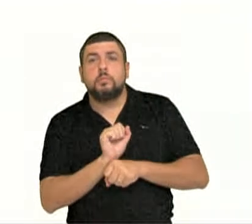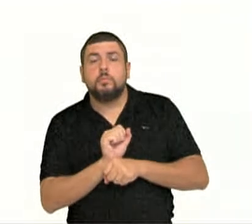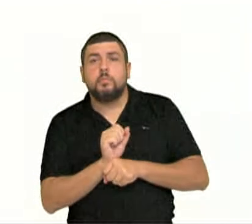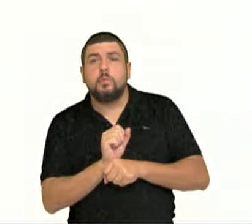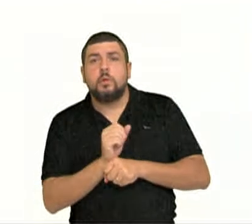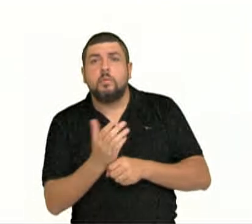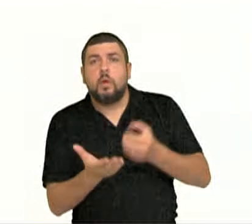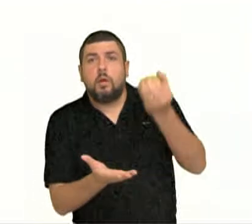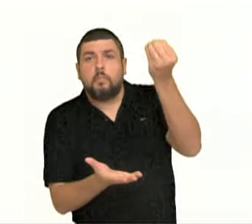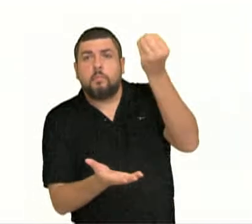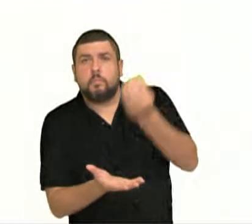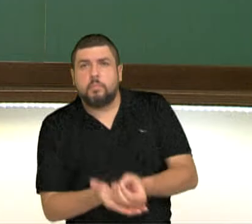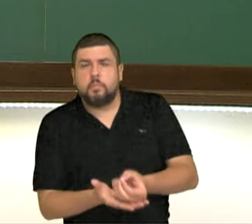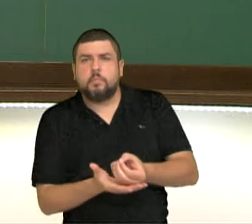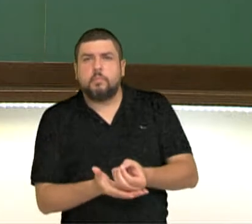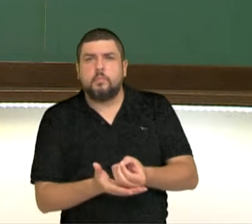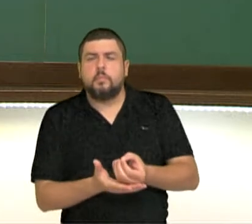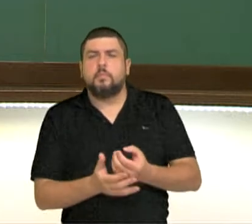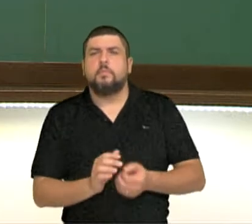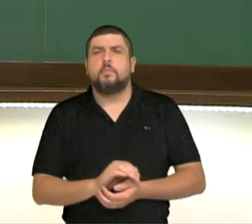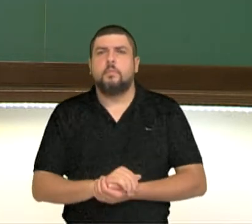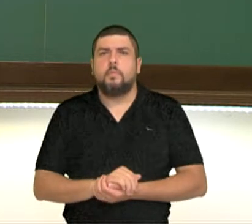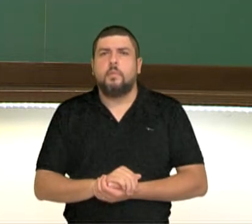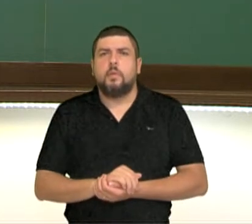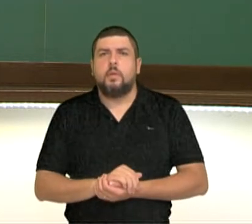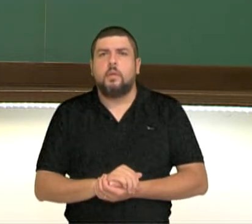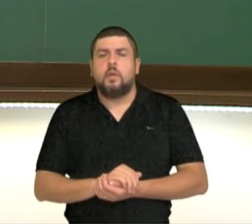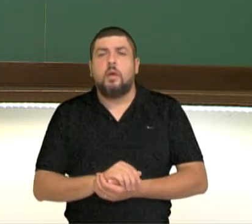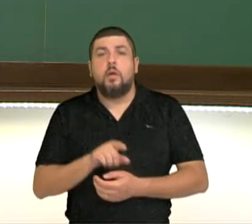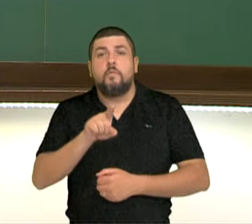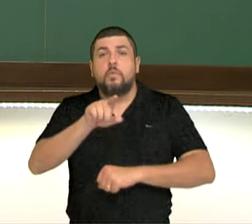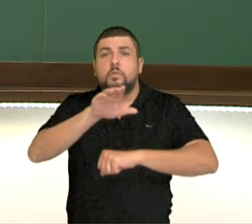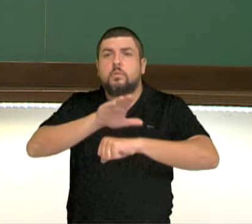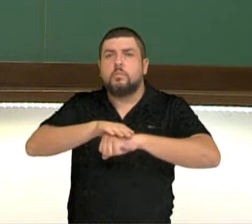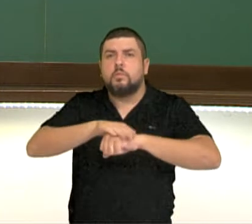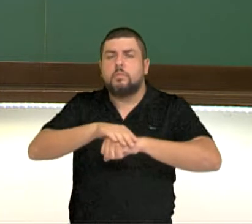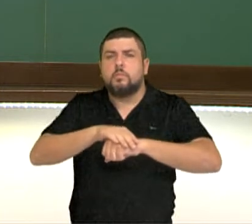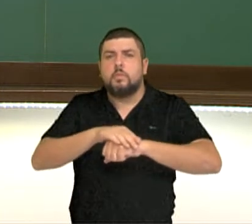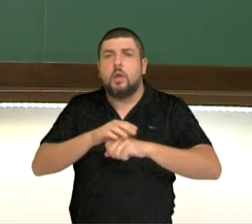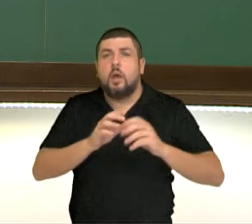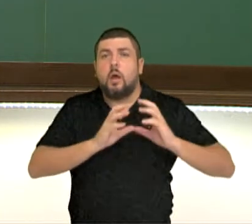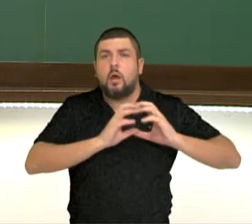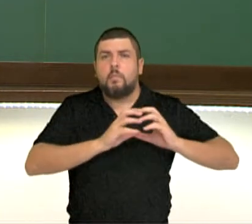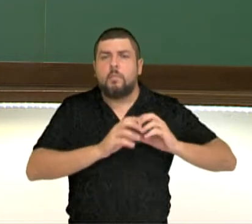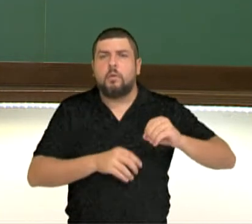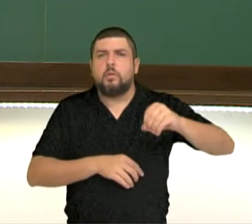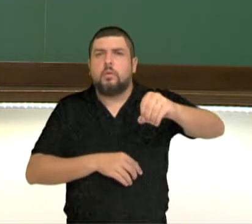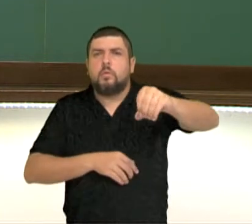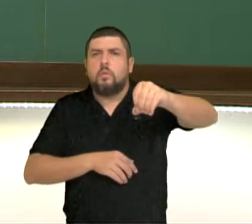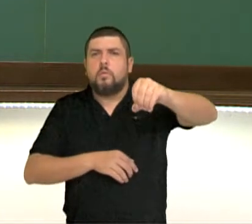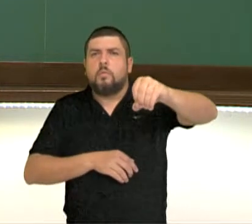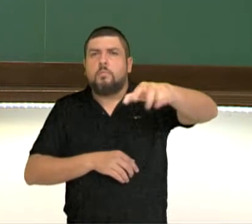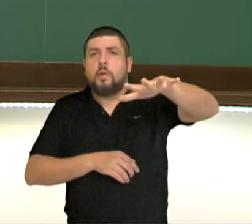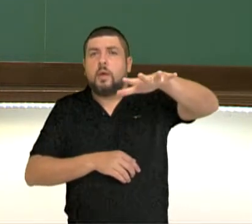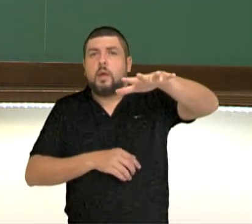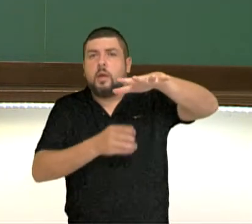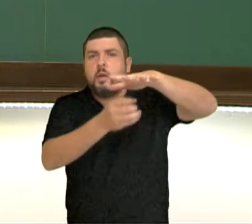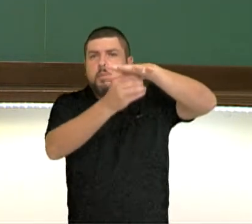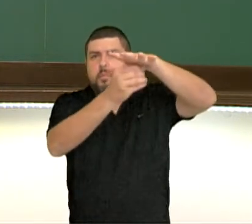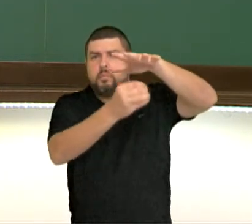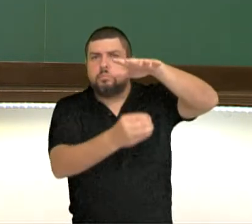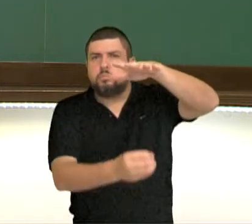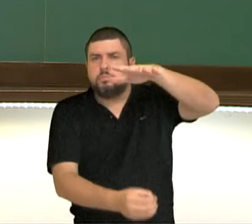outra pessoa junto contigo e você irá soltar, né? Ou você pede para essa pessoa soltar essas 3 bolas nessa ordem que foi